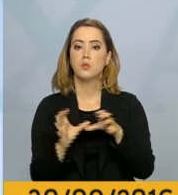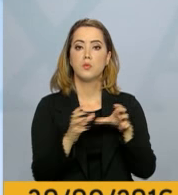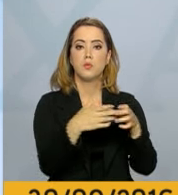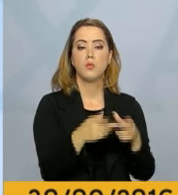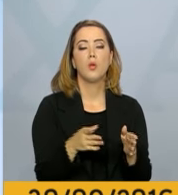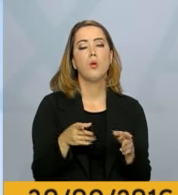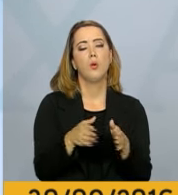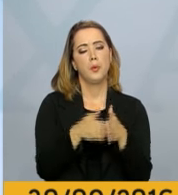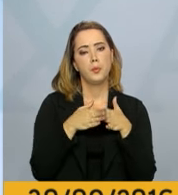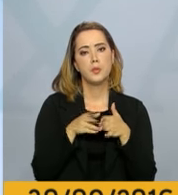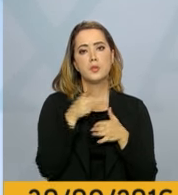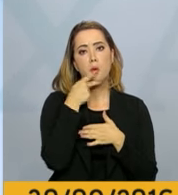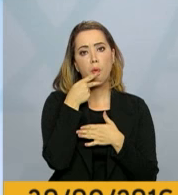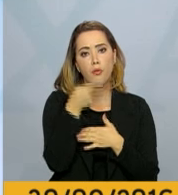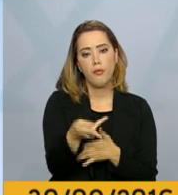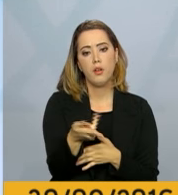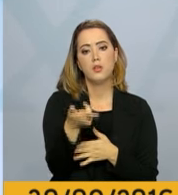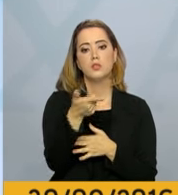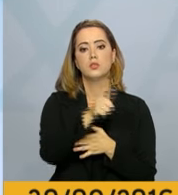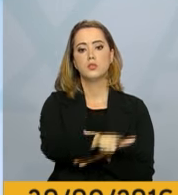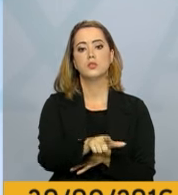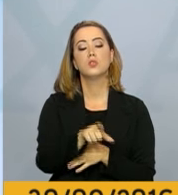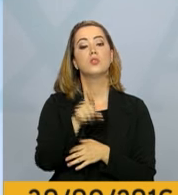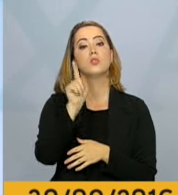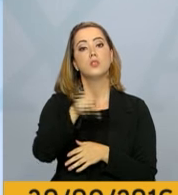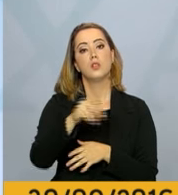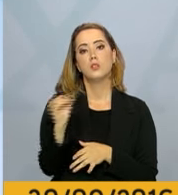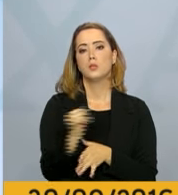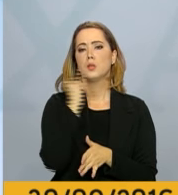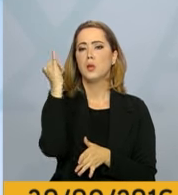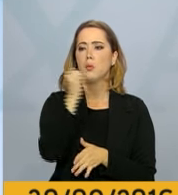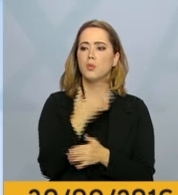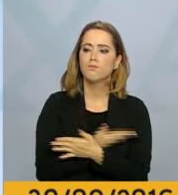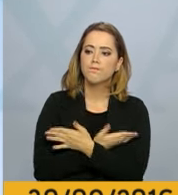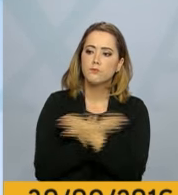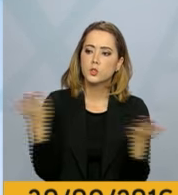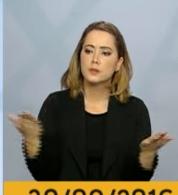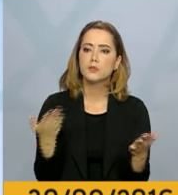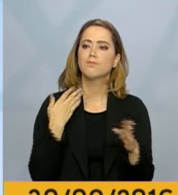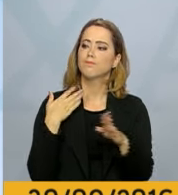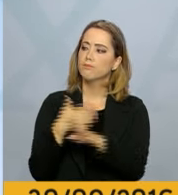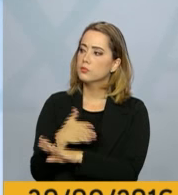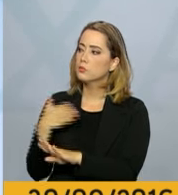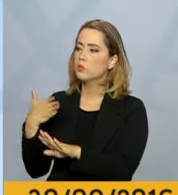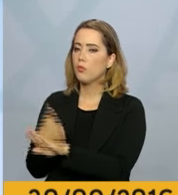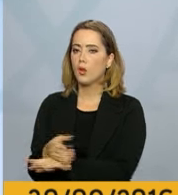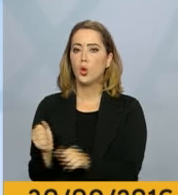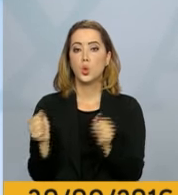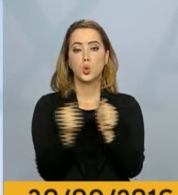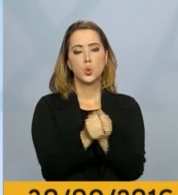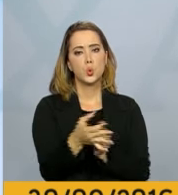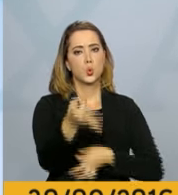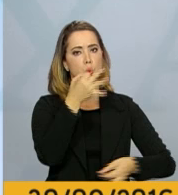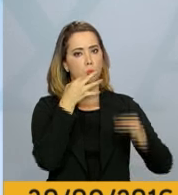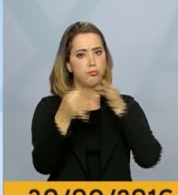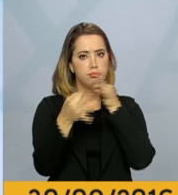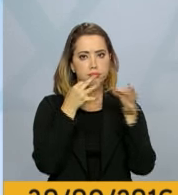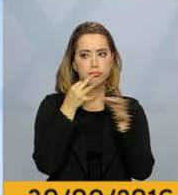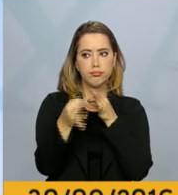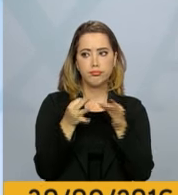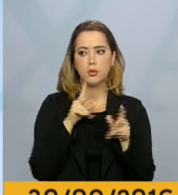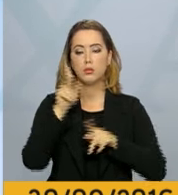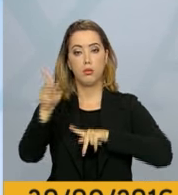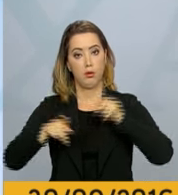isso que eu tomo a liberdade, mais uma vez, dizer que é importantíssima a participação dos senhores e das senhoras junto à opinião pública, né,